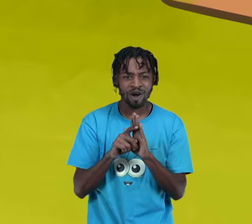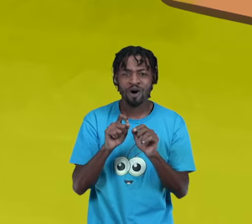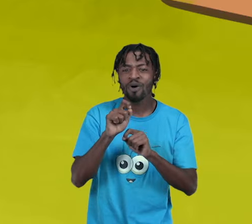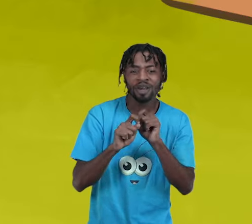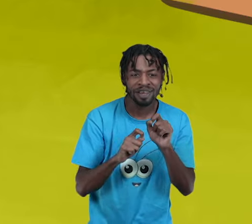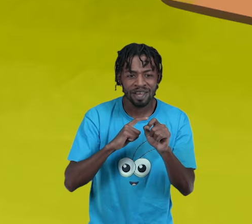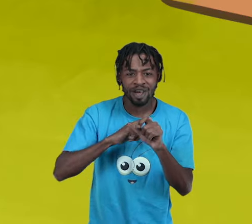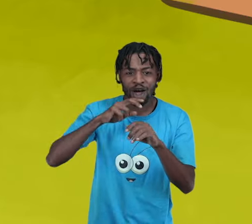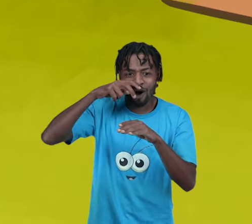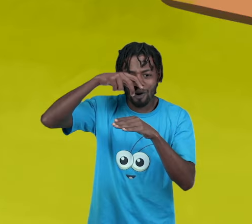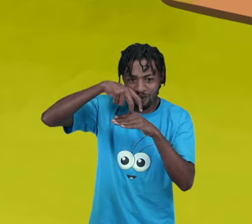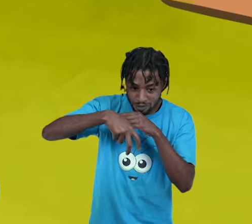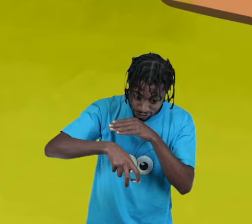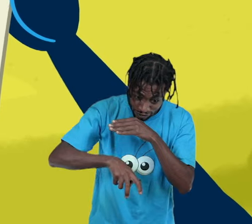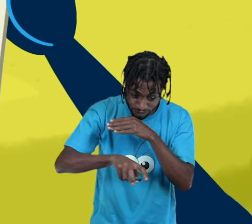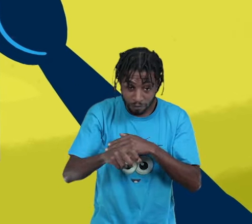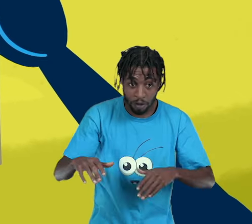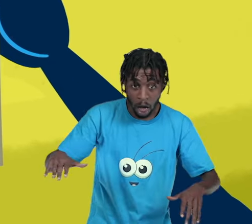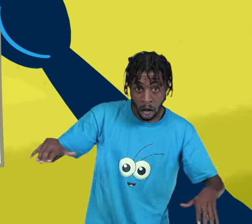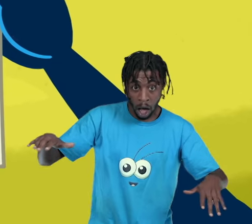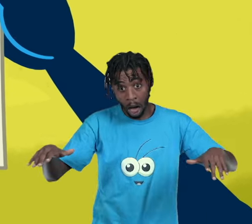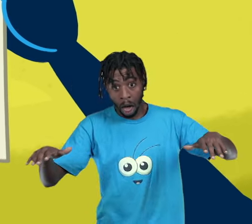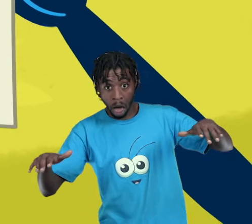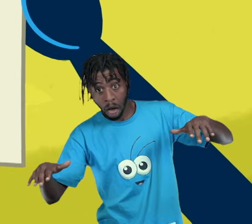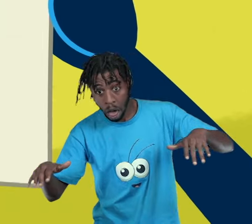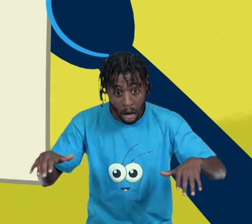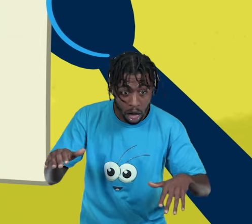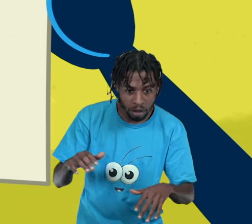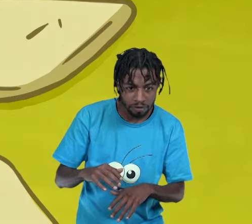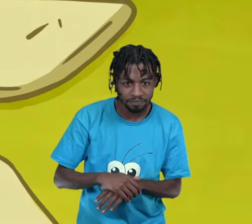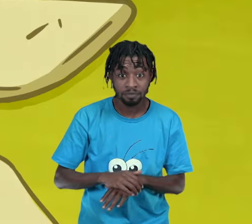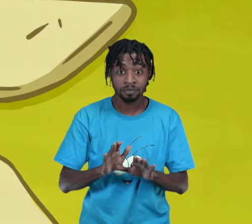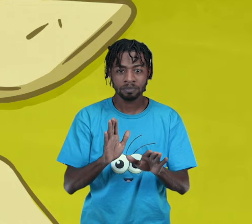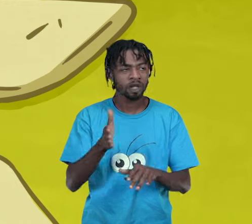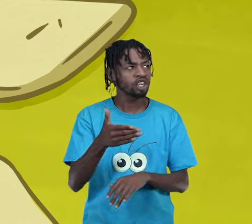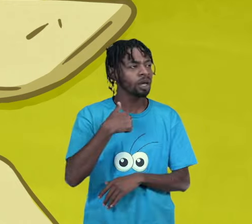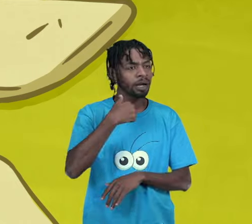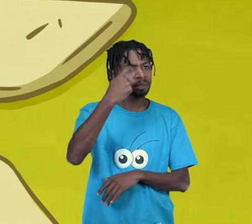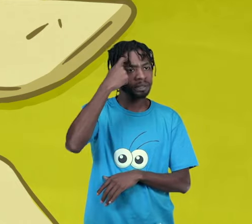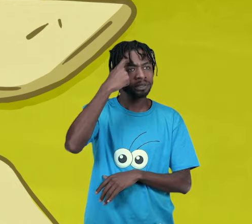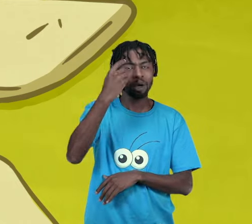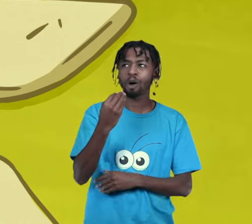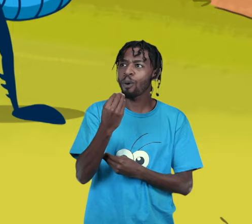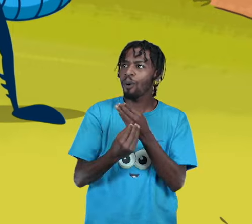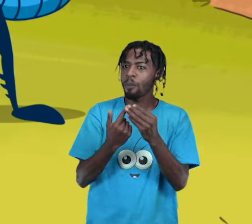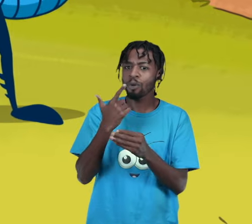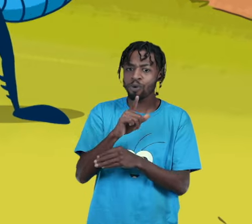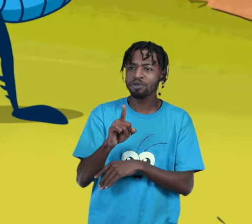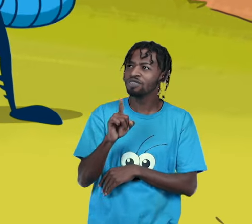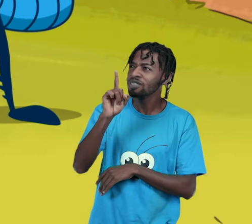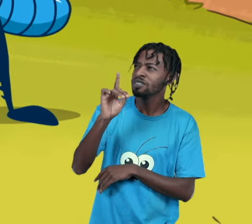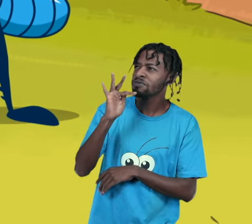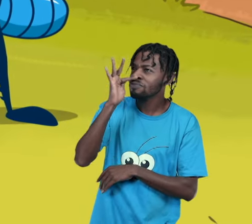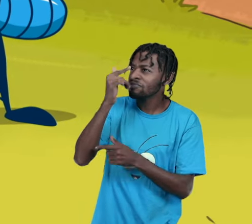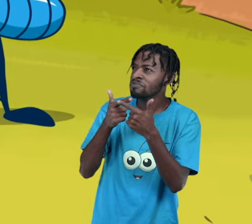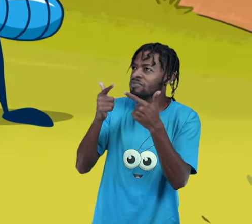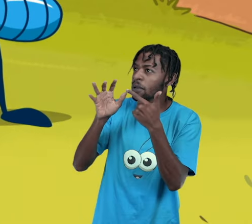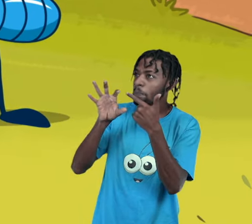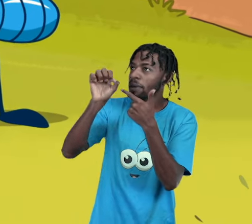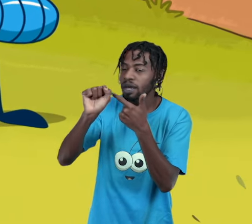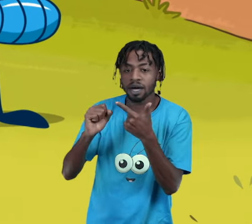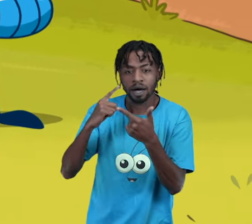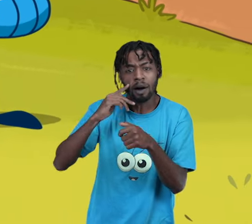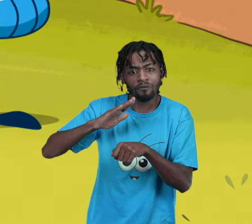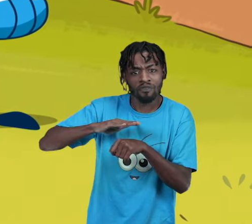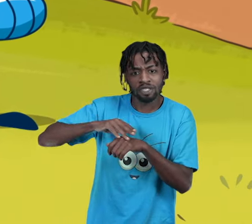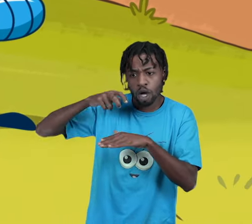Olha. Escorregador invisível. Já sei como pegar o trevinho, turma. Vamos fazer um escorregador,